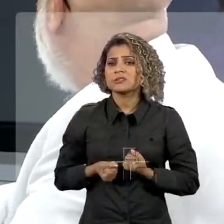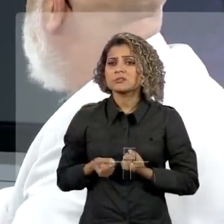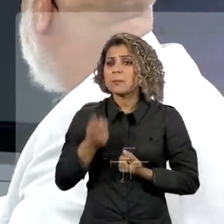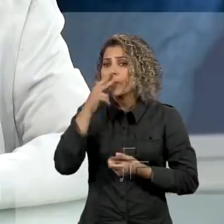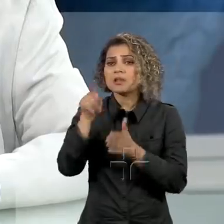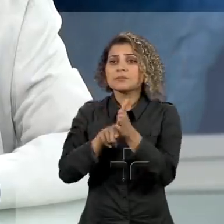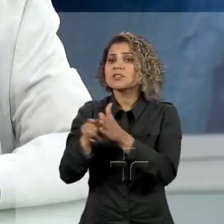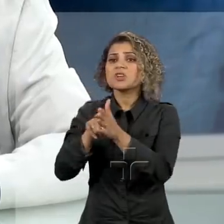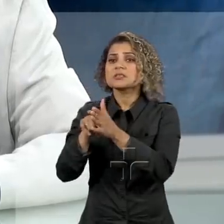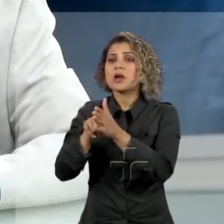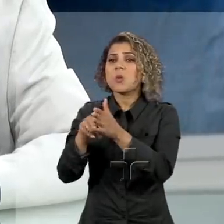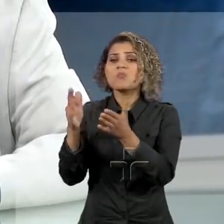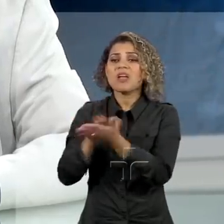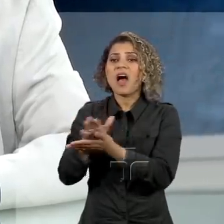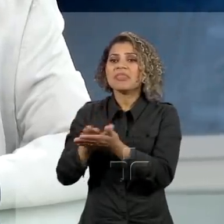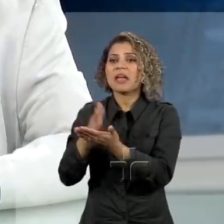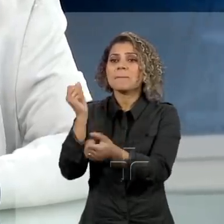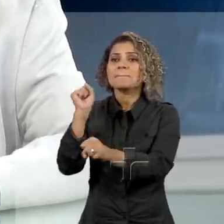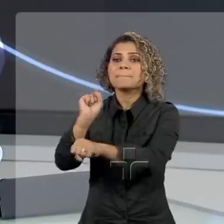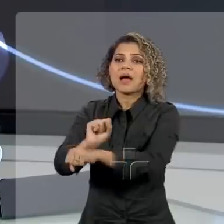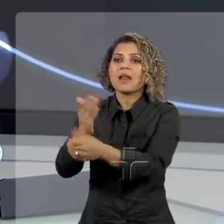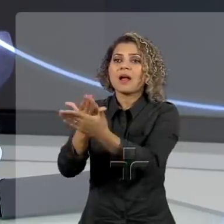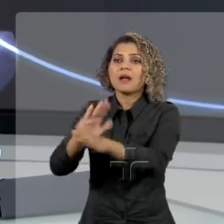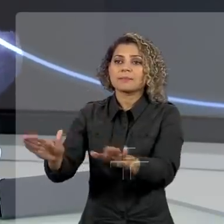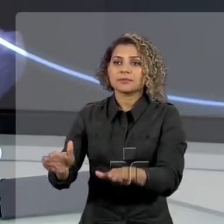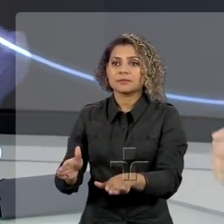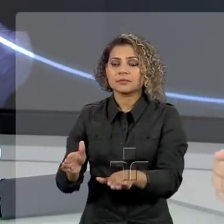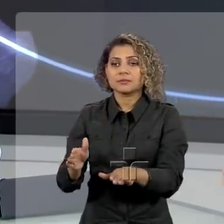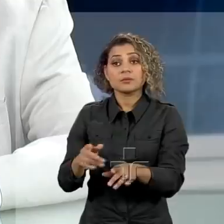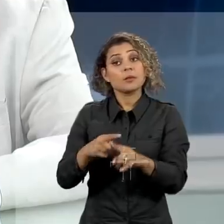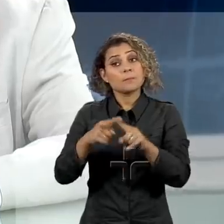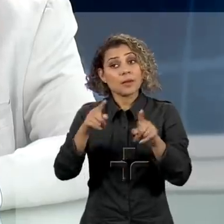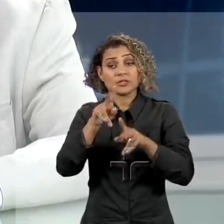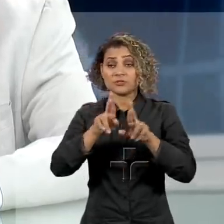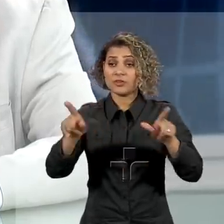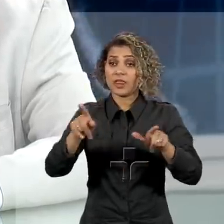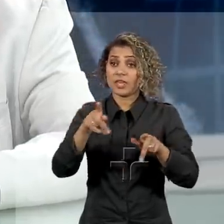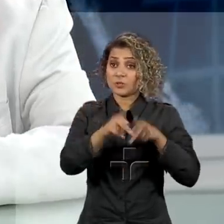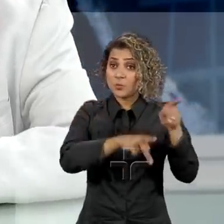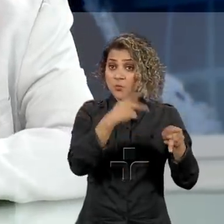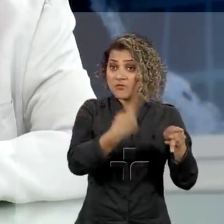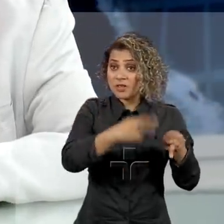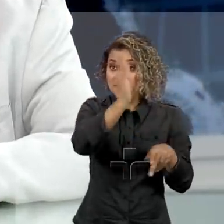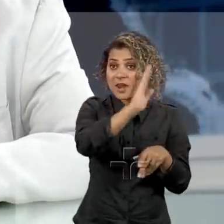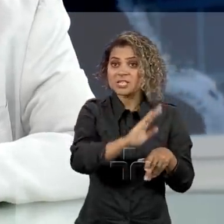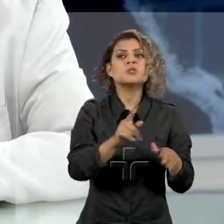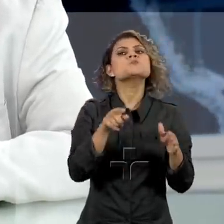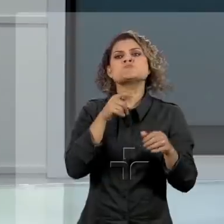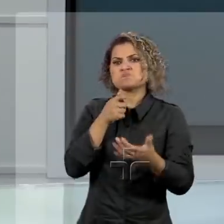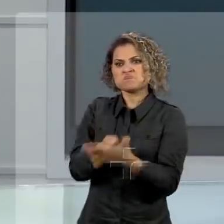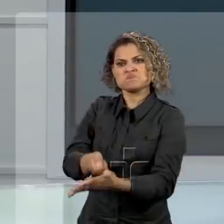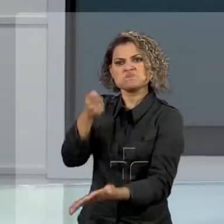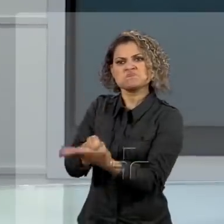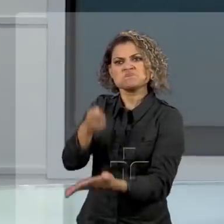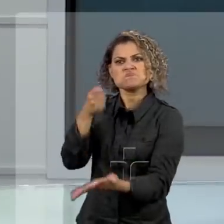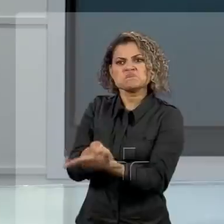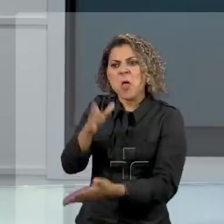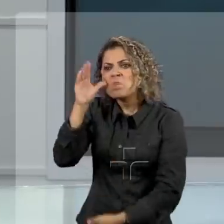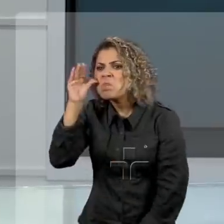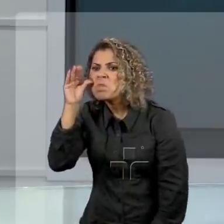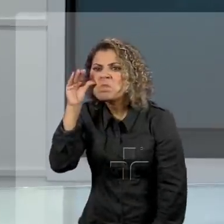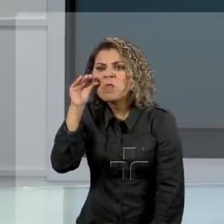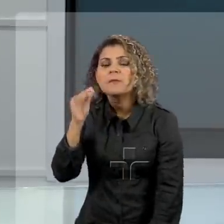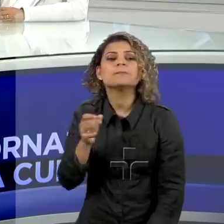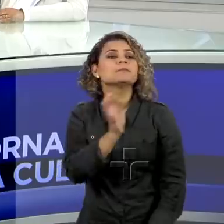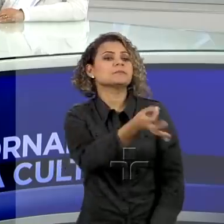Brasil, aparentemente, isso não alcançou. Porque a cobrança diminui. A população continuou em cima do assunto, né? Ainda tem muita corrupção aqui. Ainda tem muita